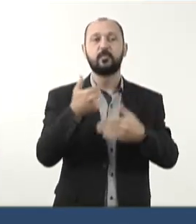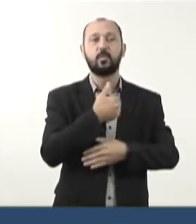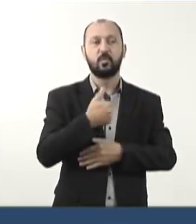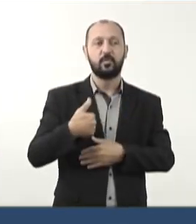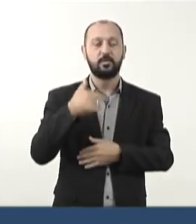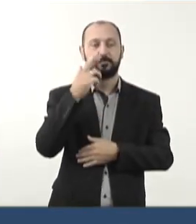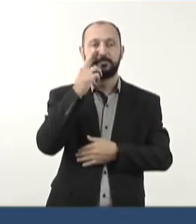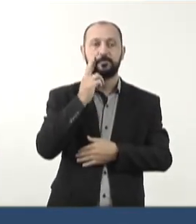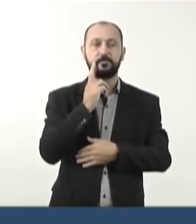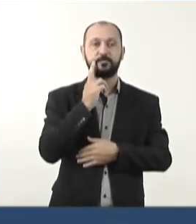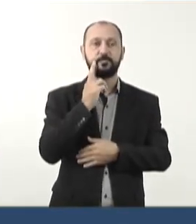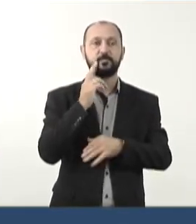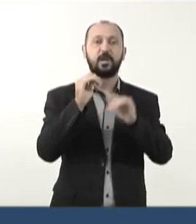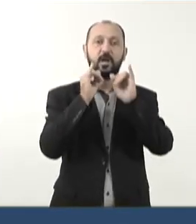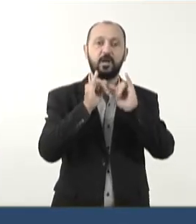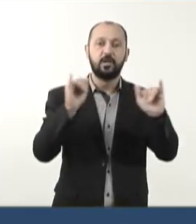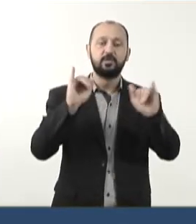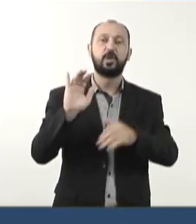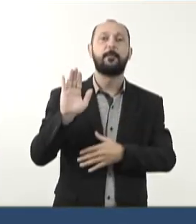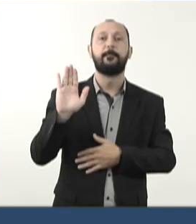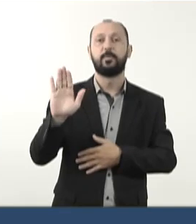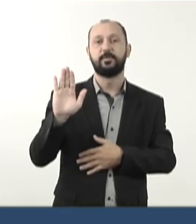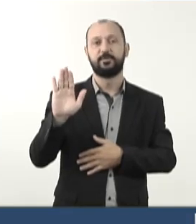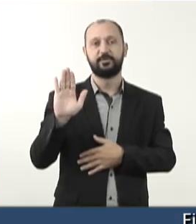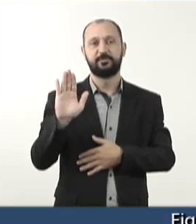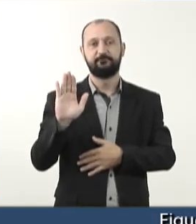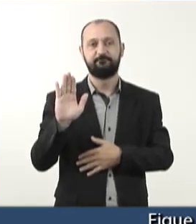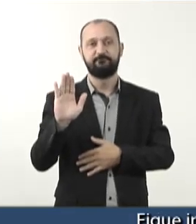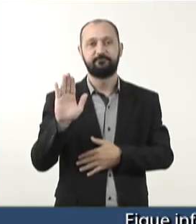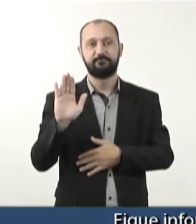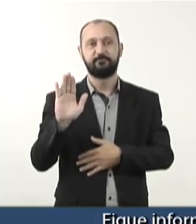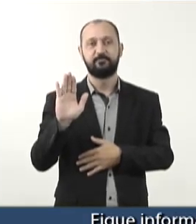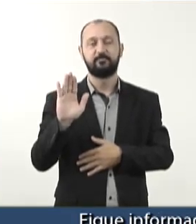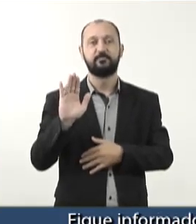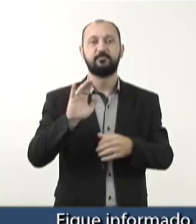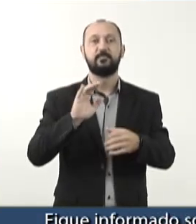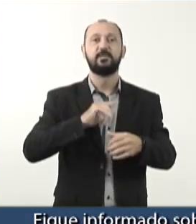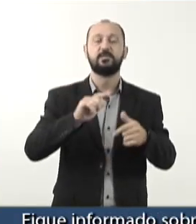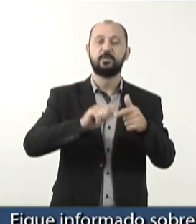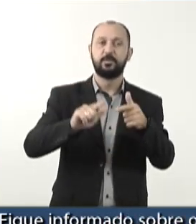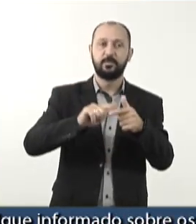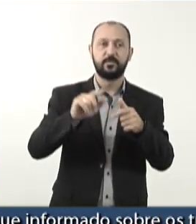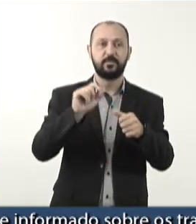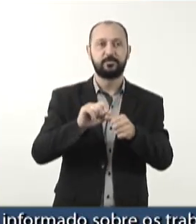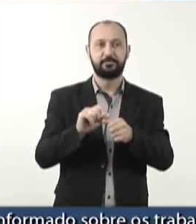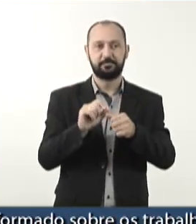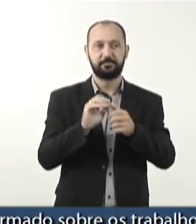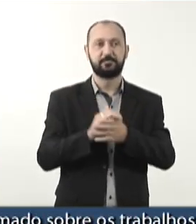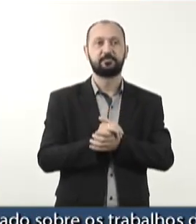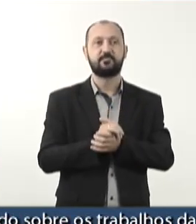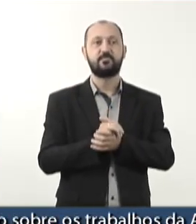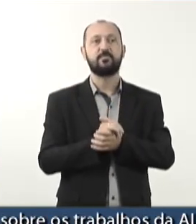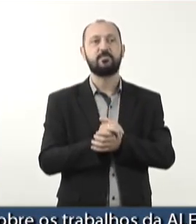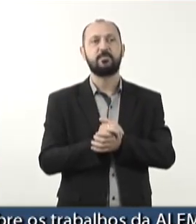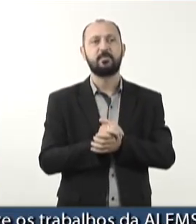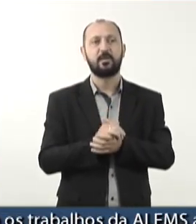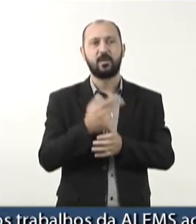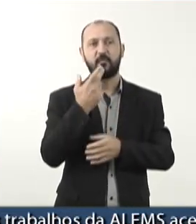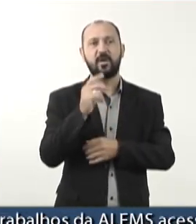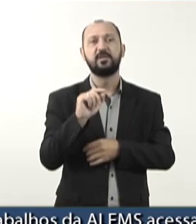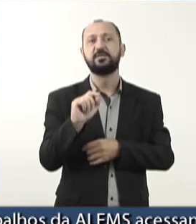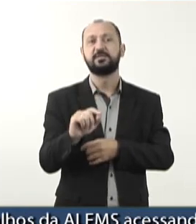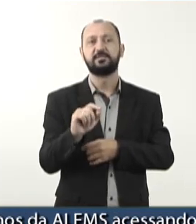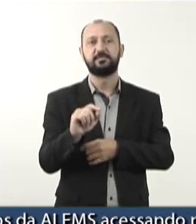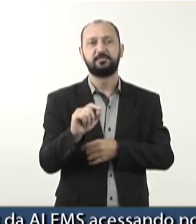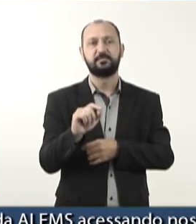governo Riedel, na sua campanha, tinha prometido, certo, a resolver esse problema da reserva indígena. E eu disse a ele